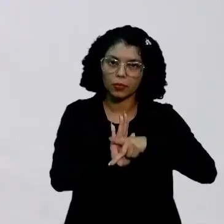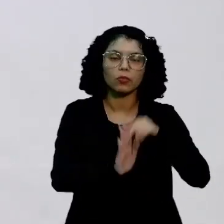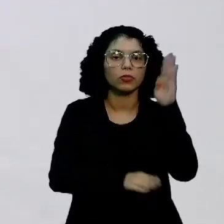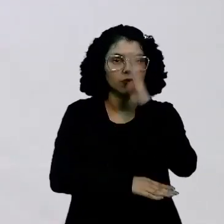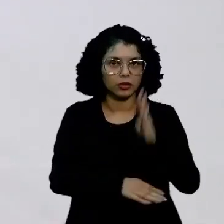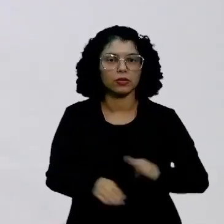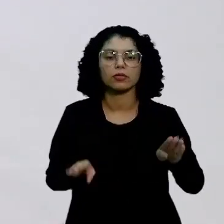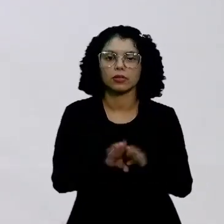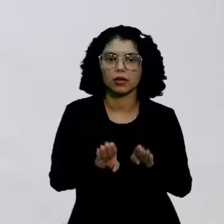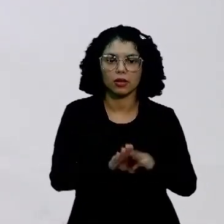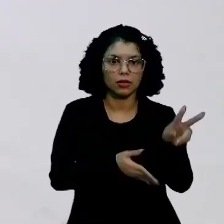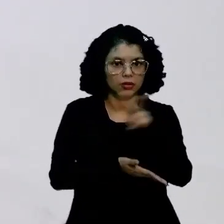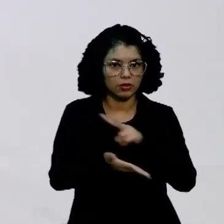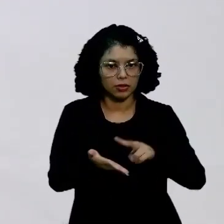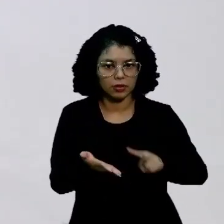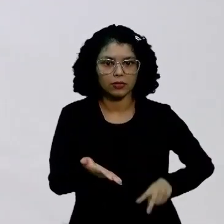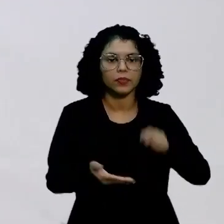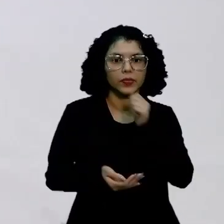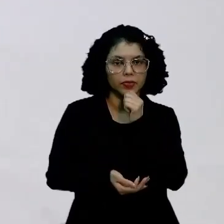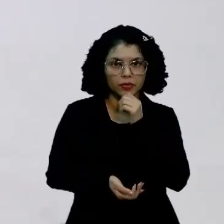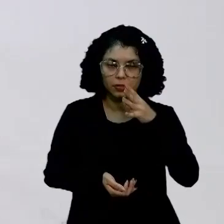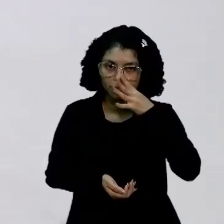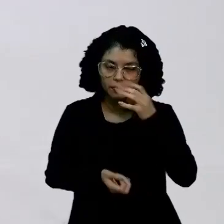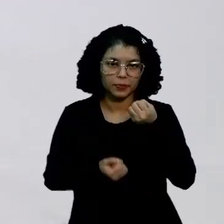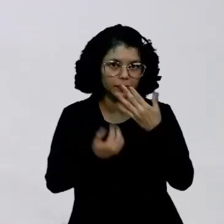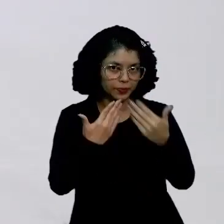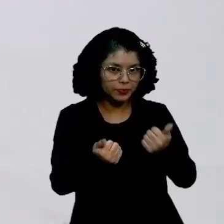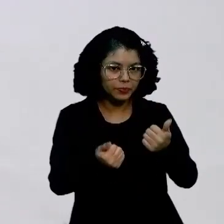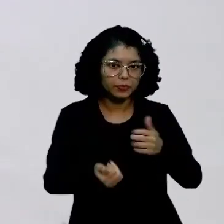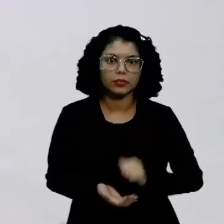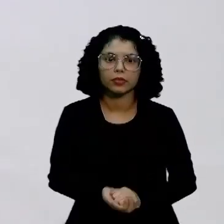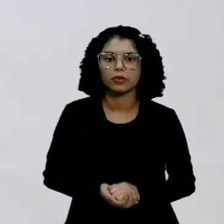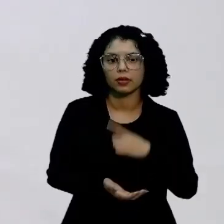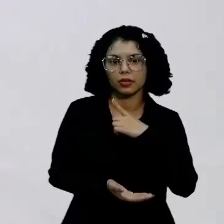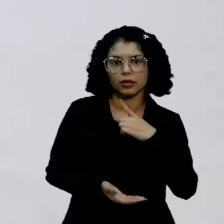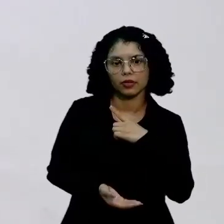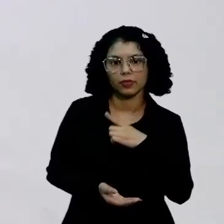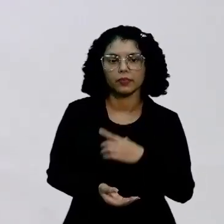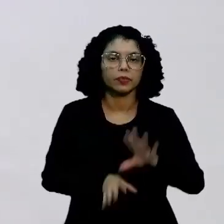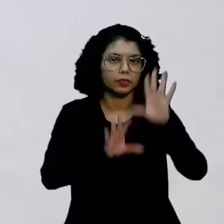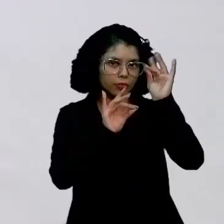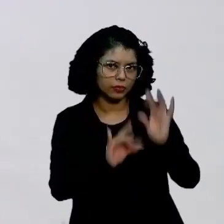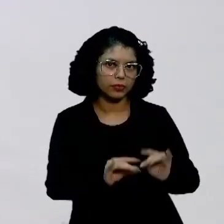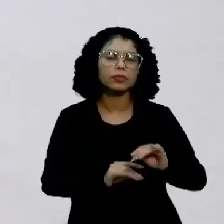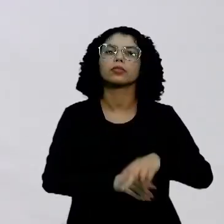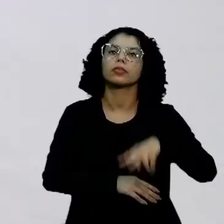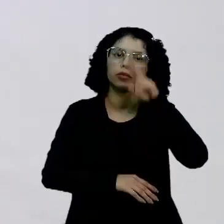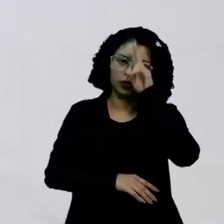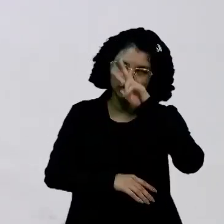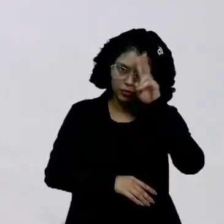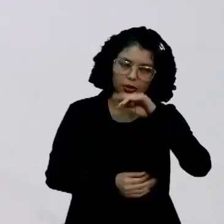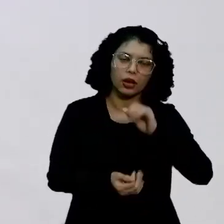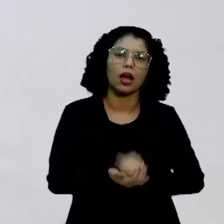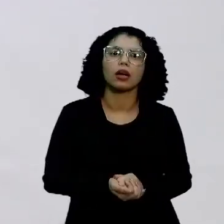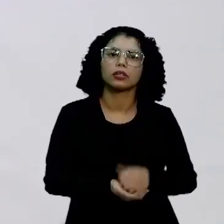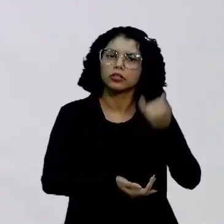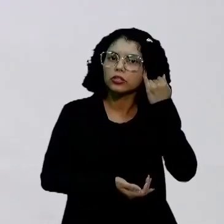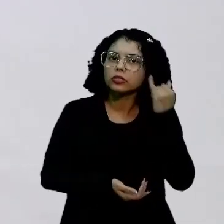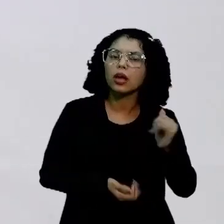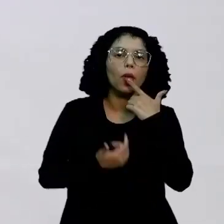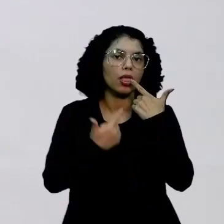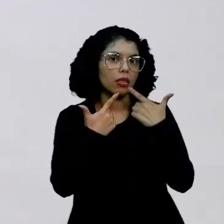leitor de fato brasileiro que assiste, perfeito? Então, eu tenho esse jogo de ideias, figuras de linguagem, uma